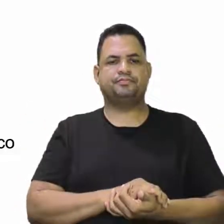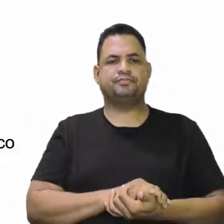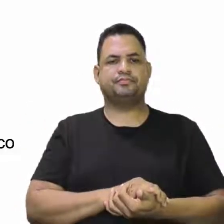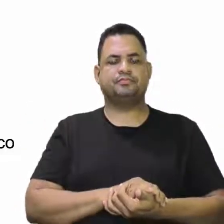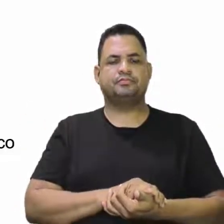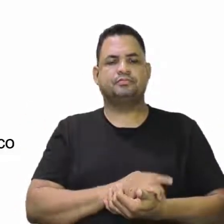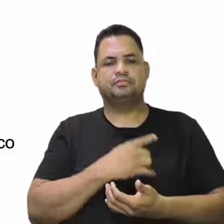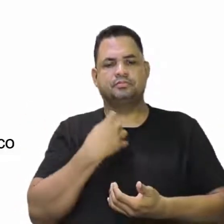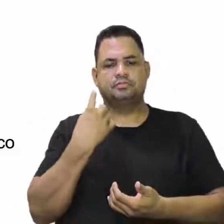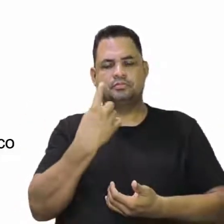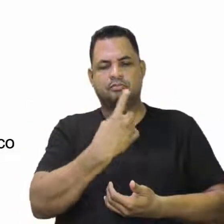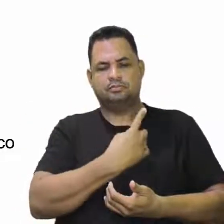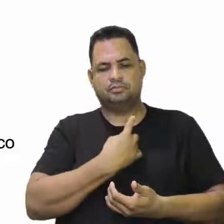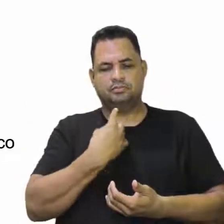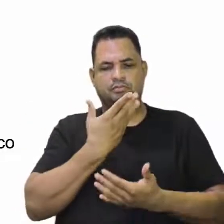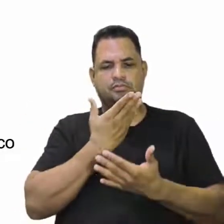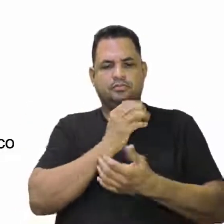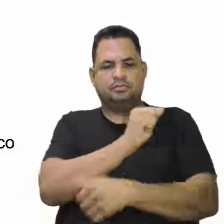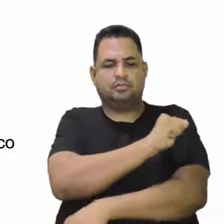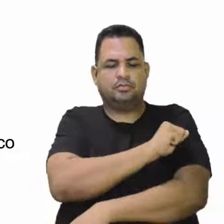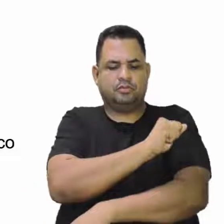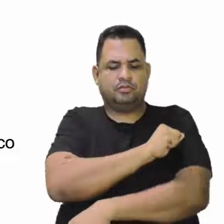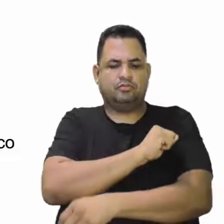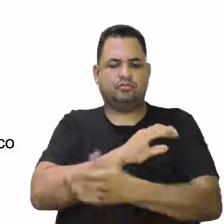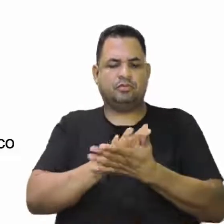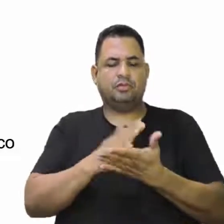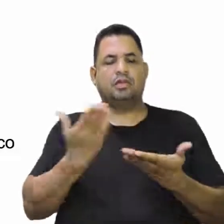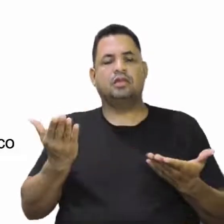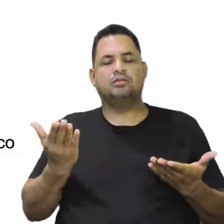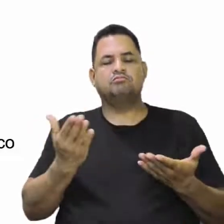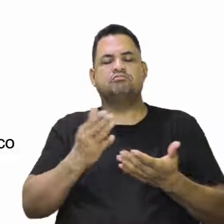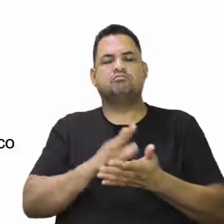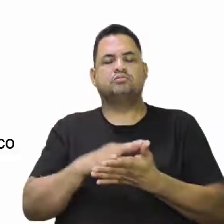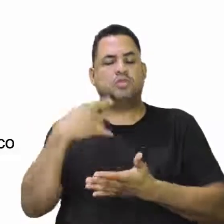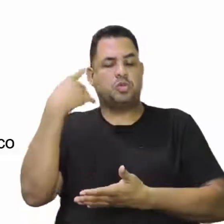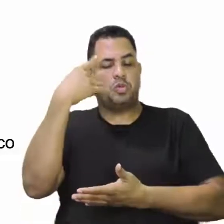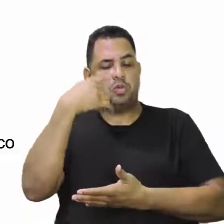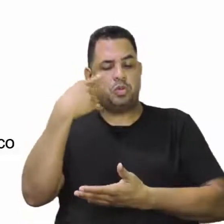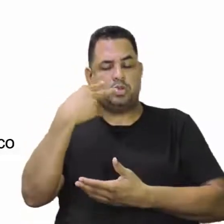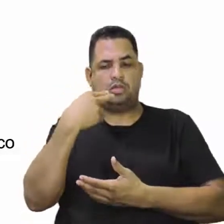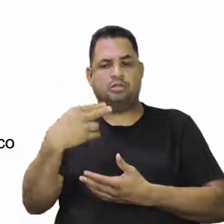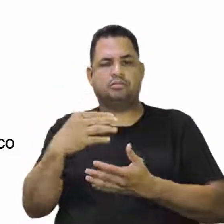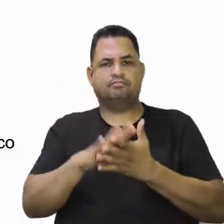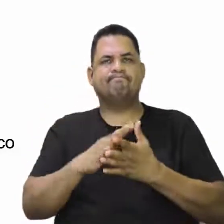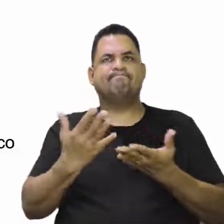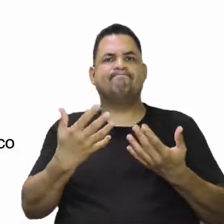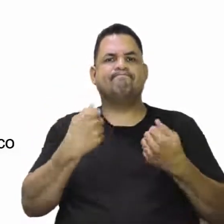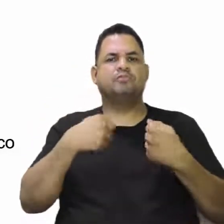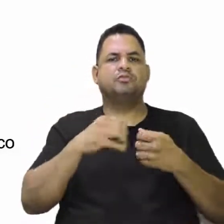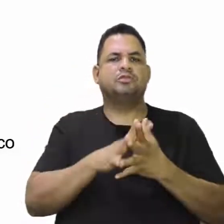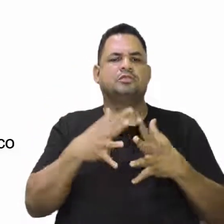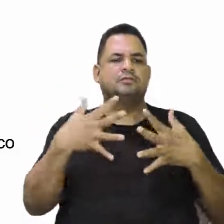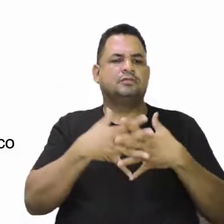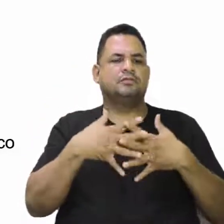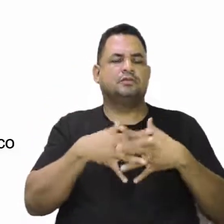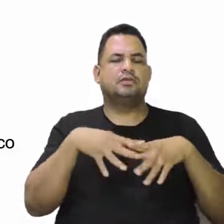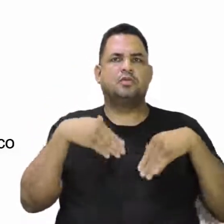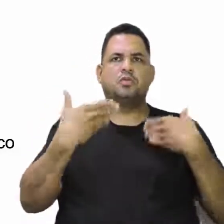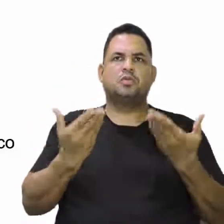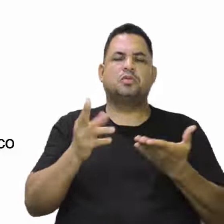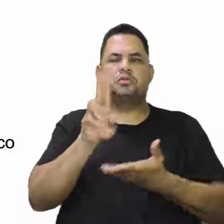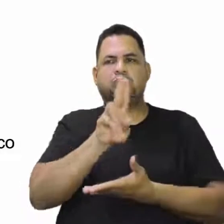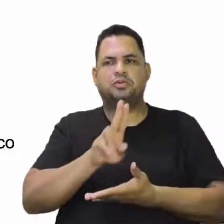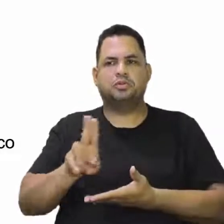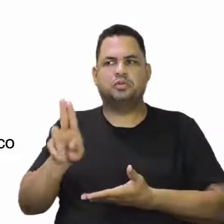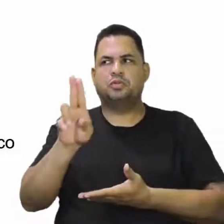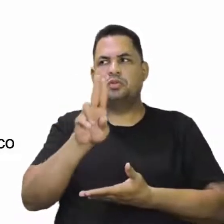Para nós, estudantes da língua espanhola, às vezes pode ser um pouquinho confuso saber diferenciar quando é que eu vou